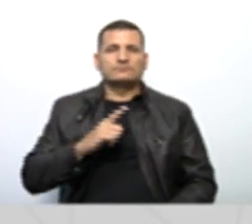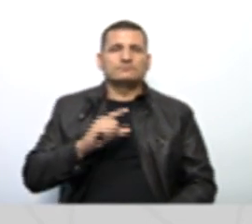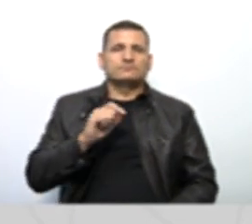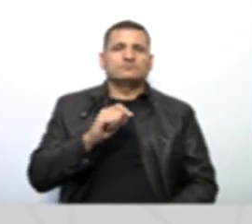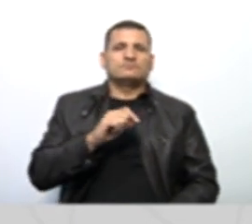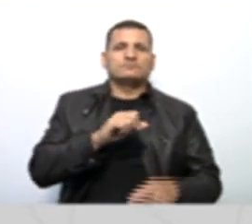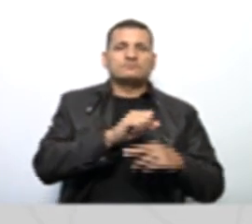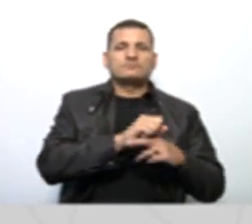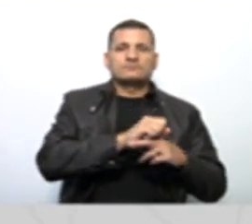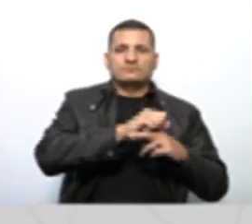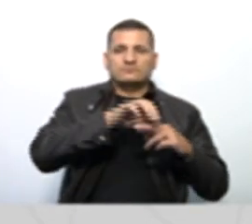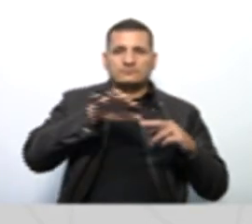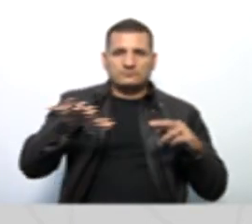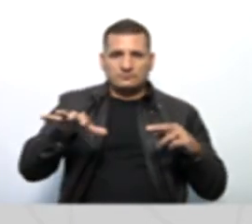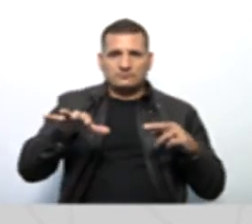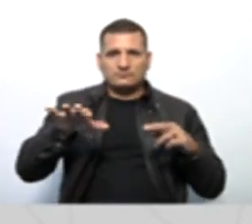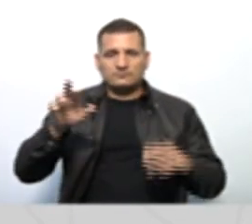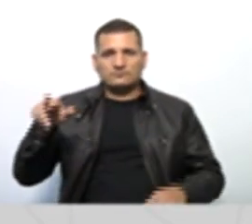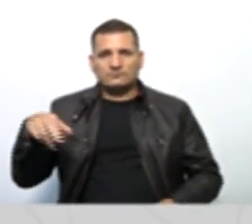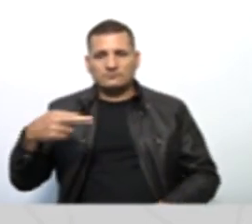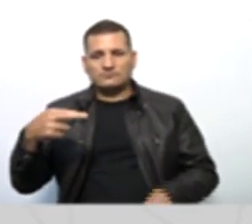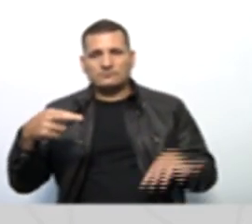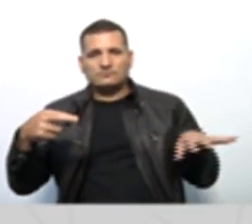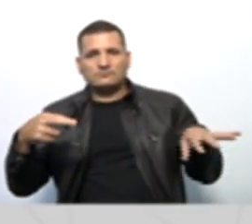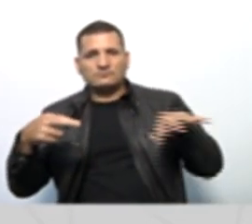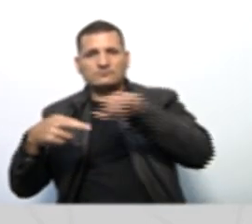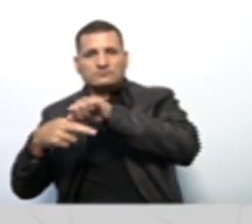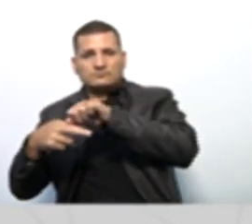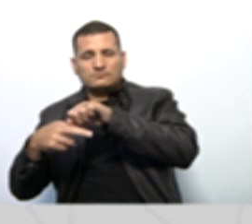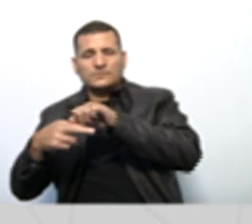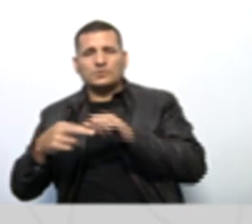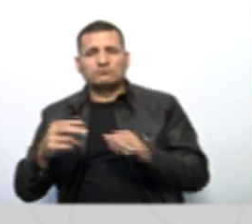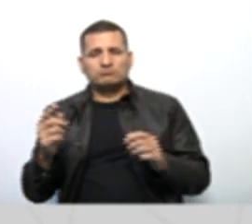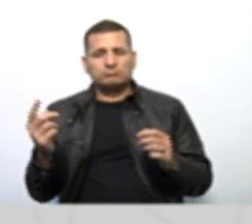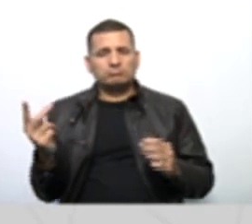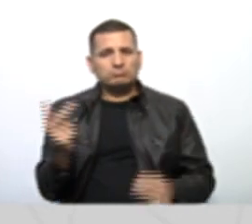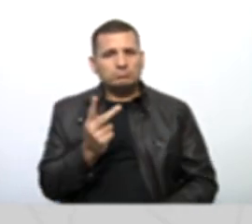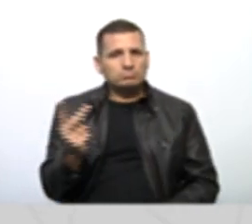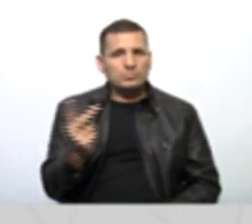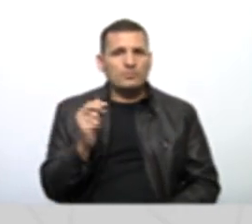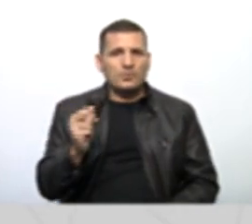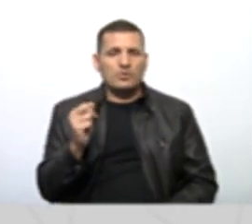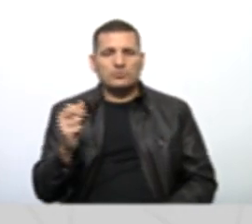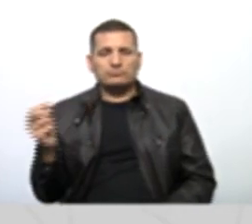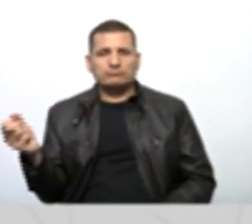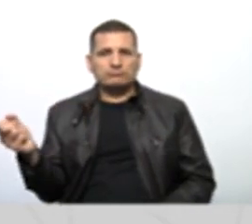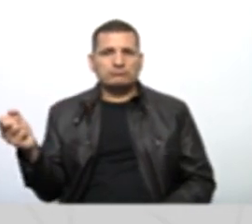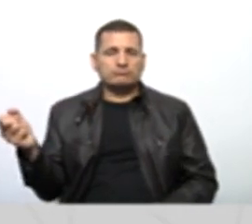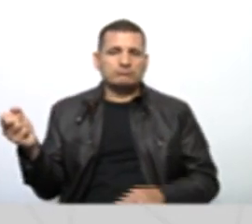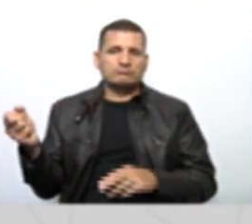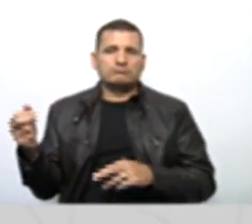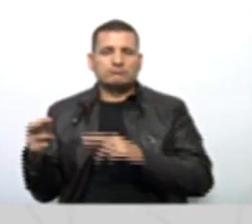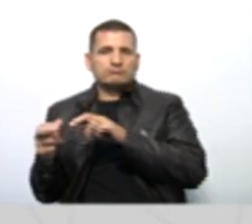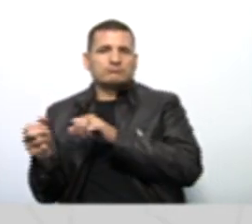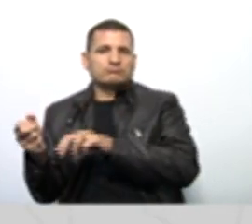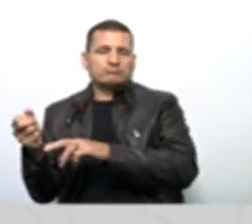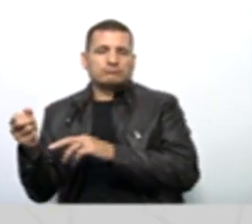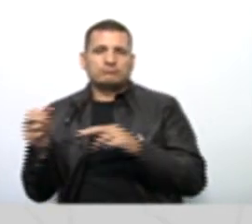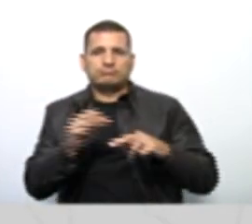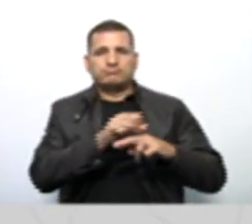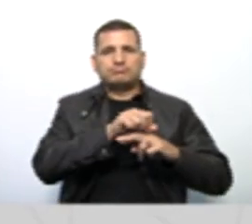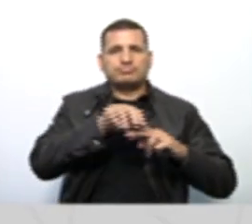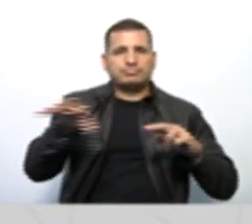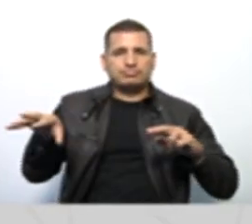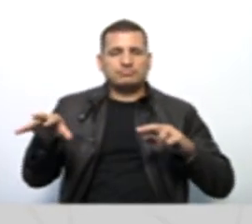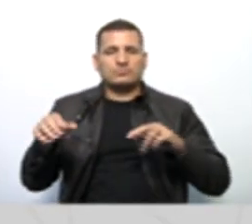que ambos podem transmitir e receber dados porém não simultaneamente ou seja eu envio né